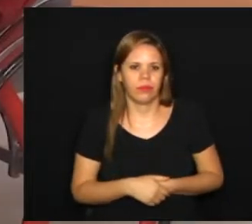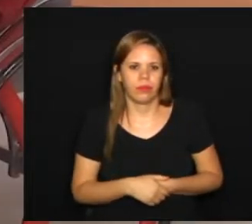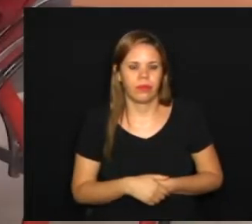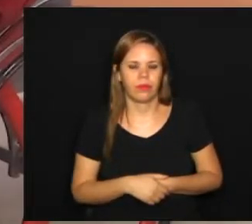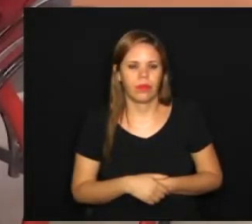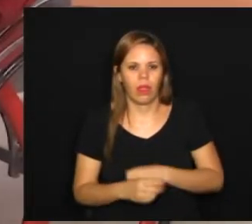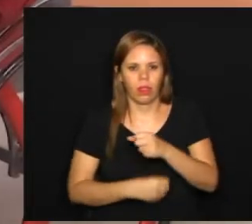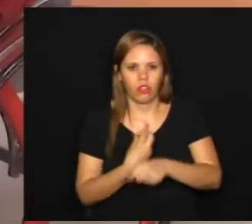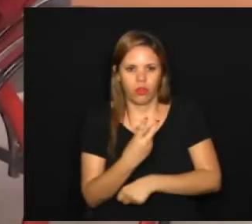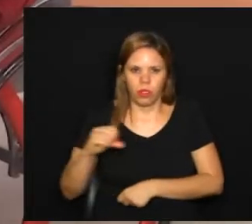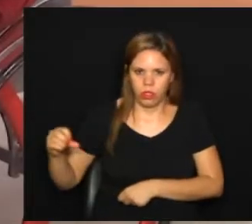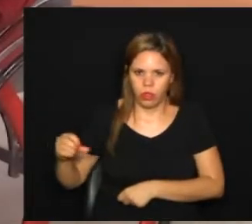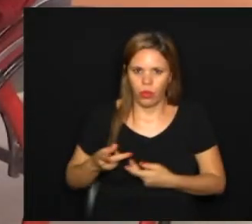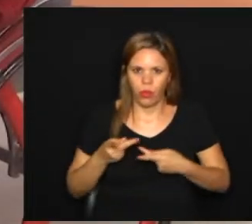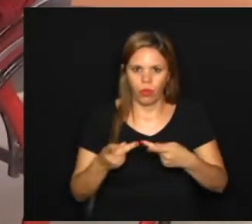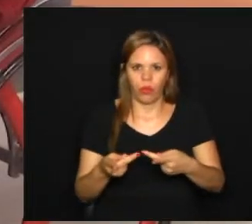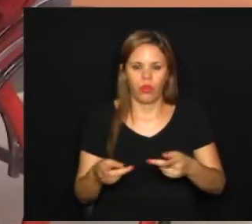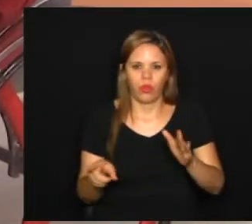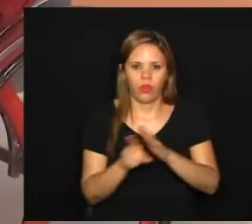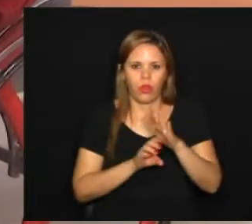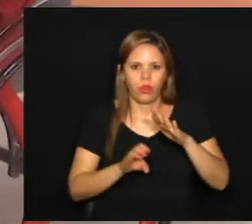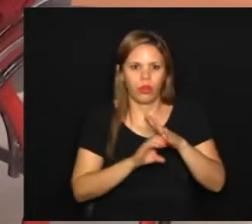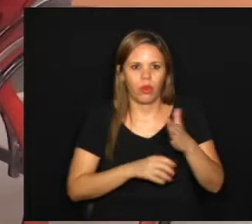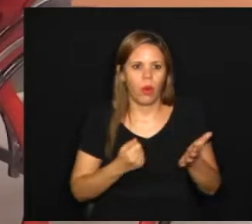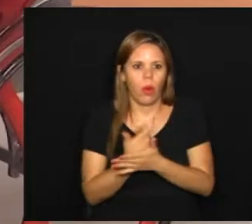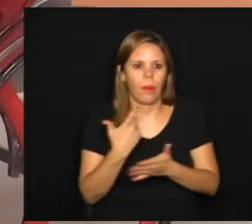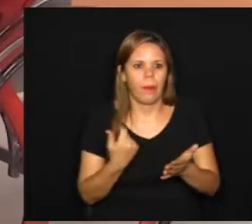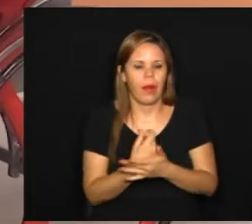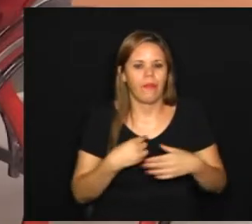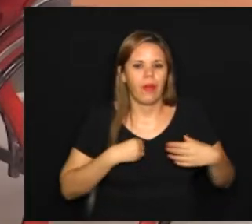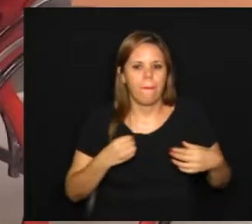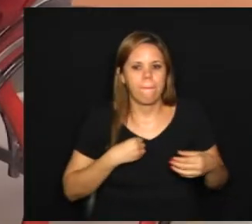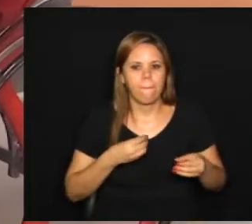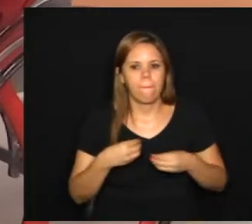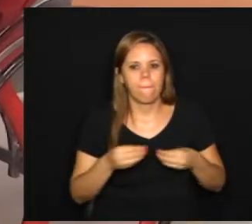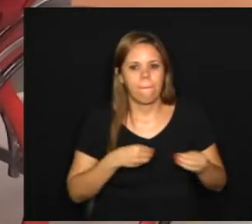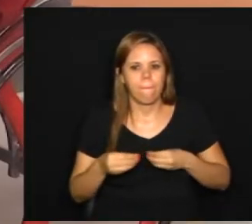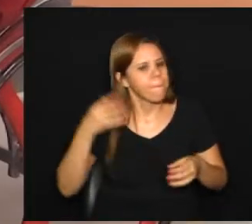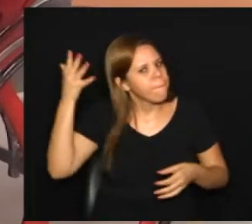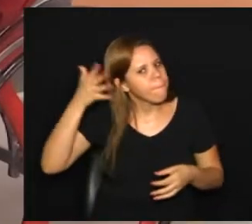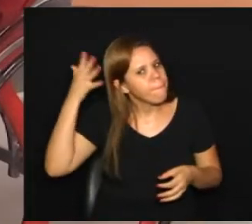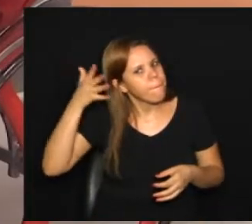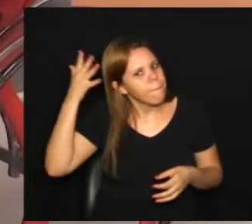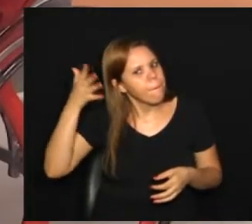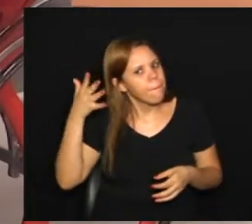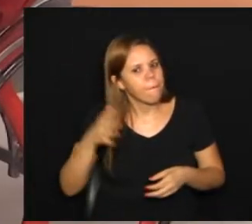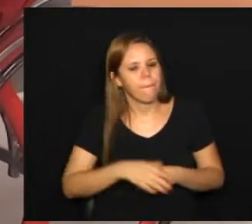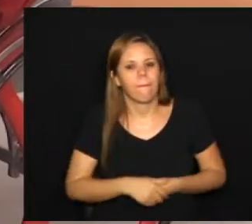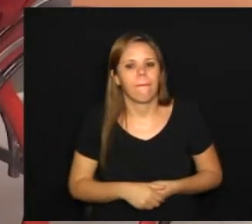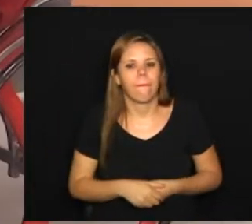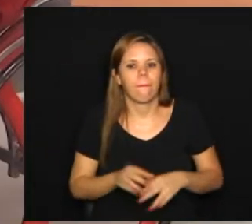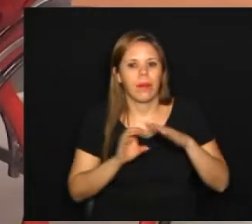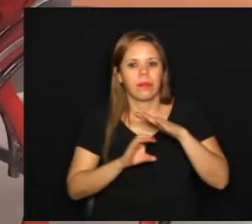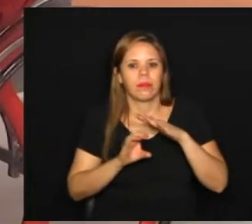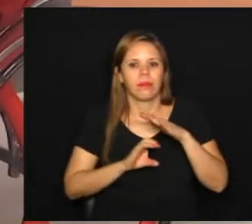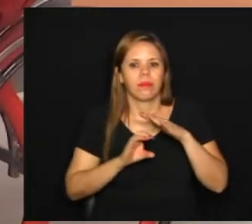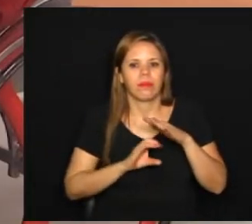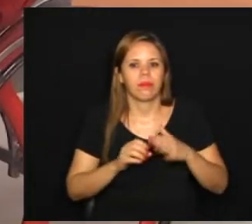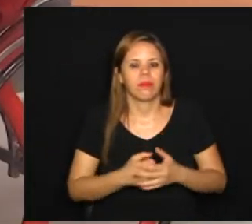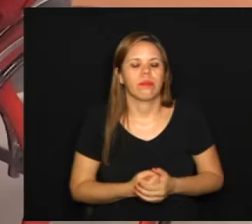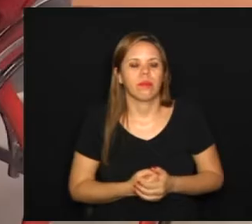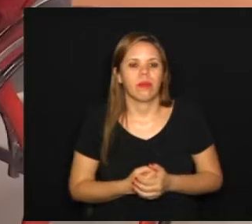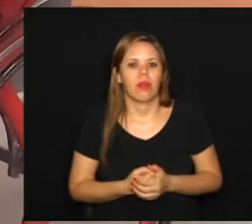recebeu o convite de um empresário que comprava panos com ele para palestrar, ministrar uma palestra, né, na empresa.